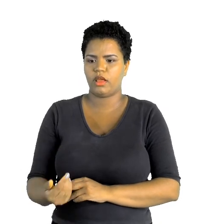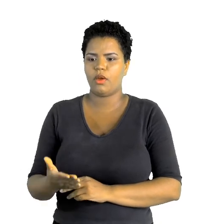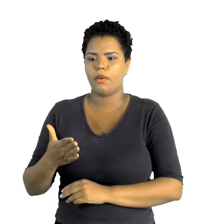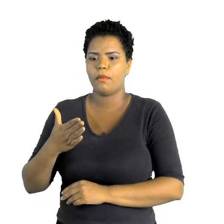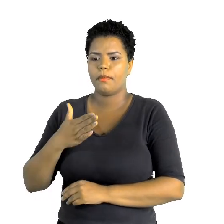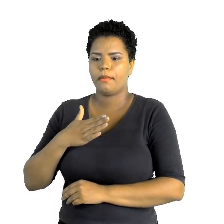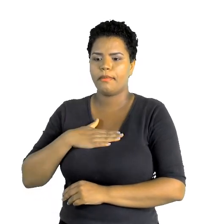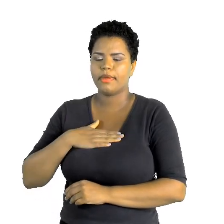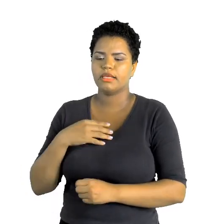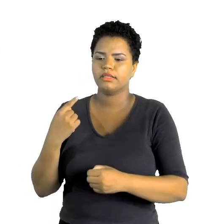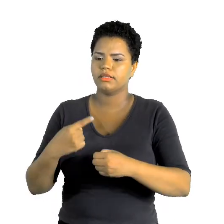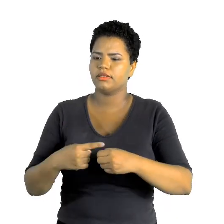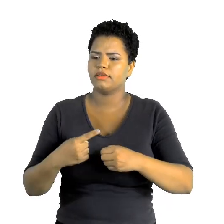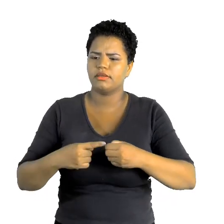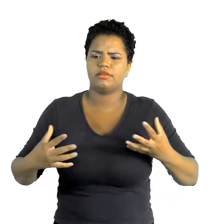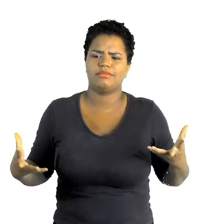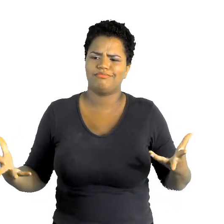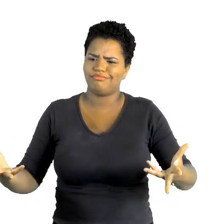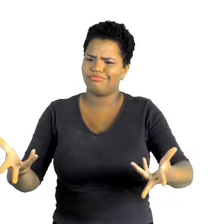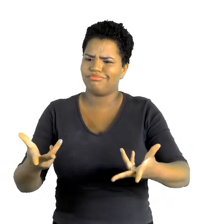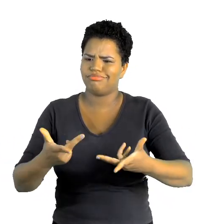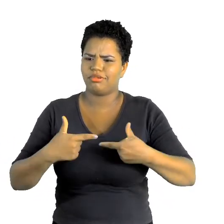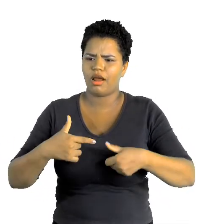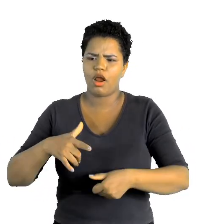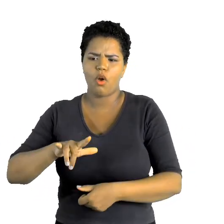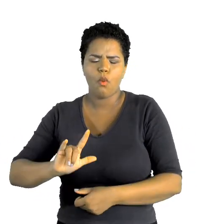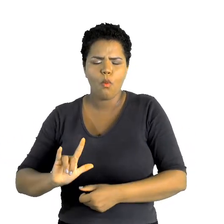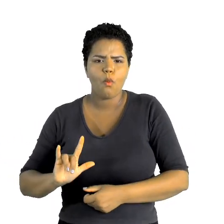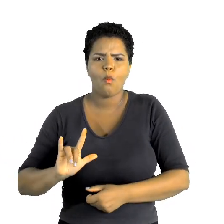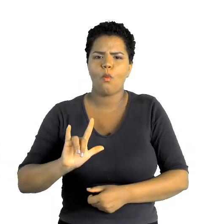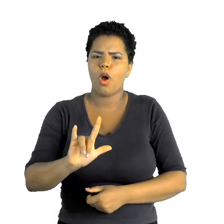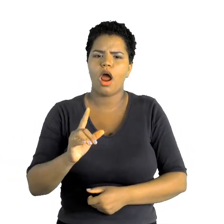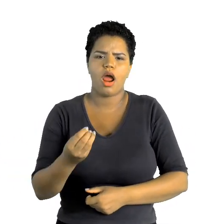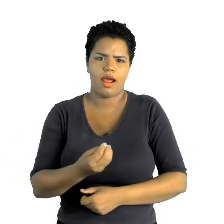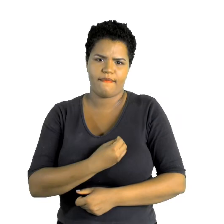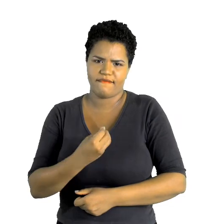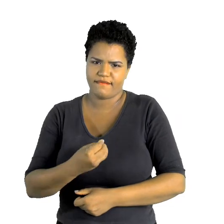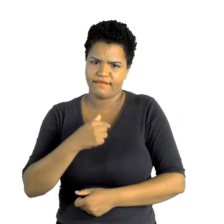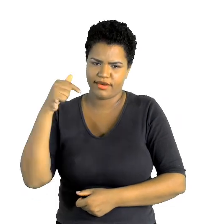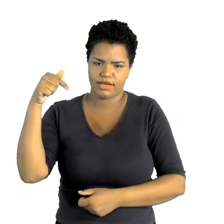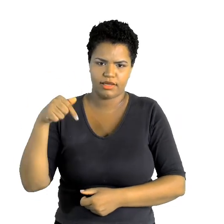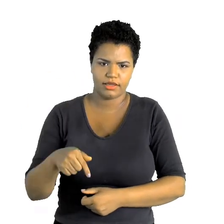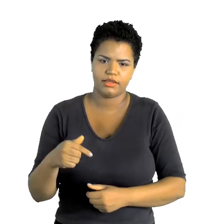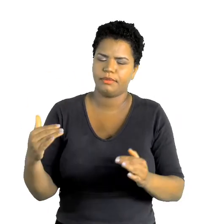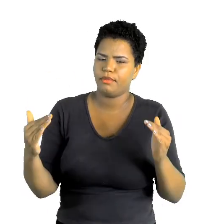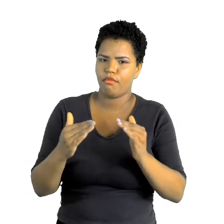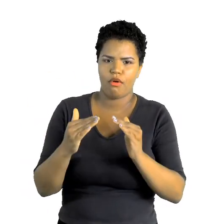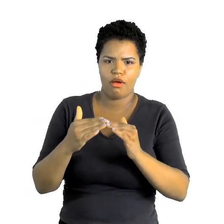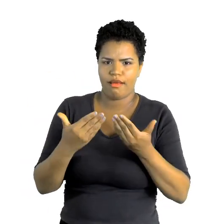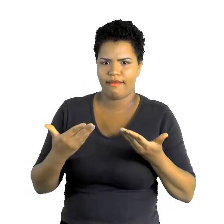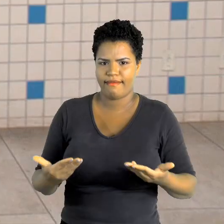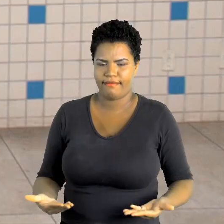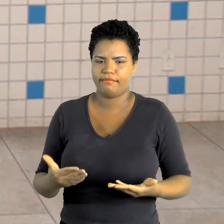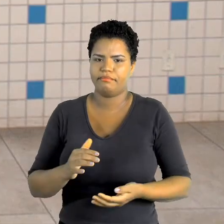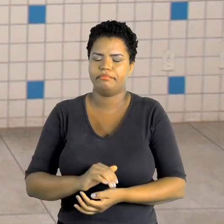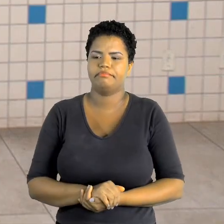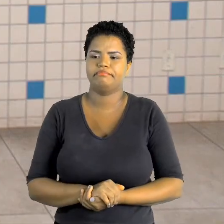living here. A minha cidade é maravilhosa. Eu amo viver aqui. Eu amo morar aqui. Ok, guys?